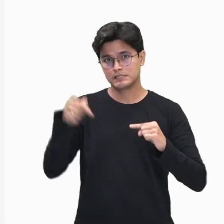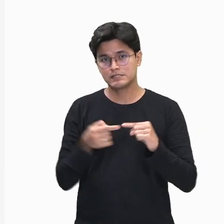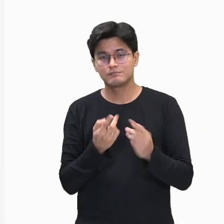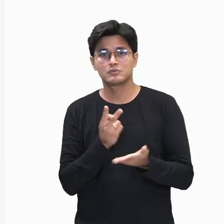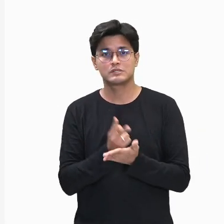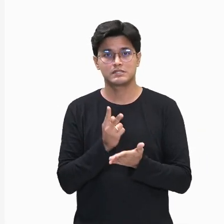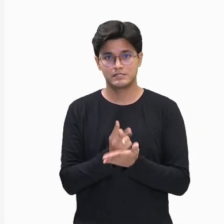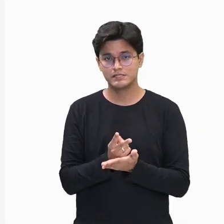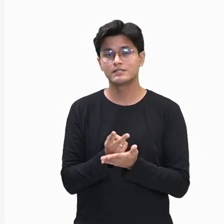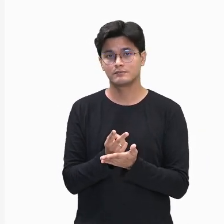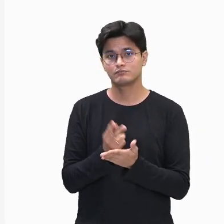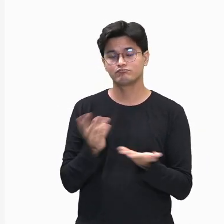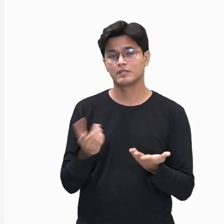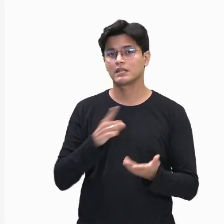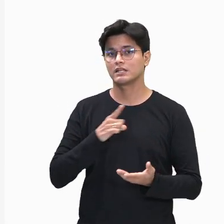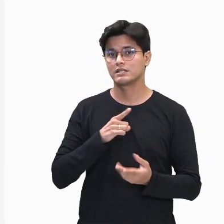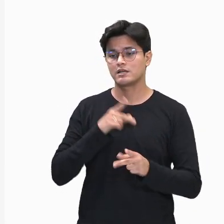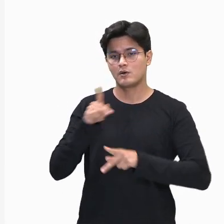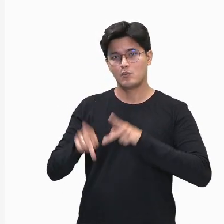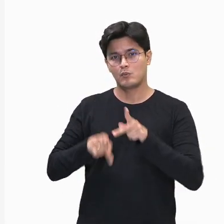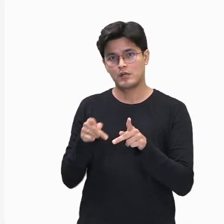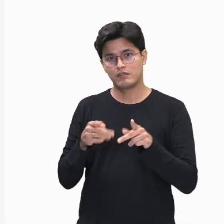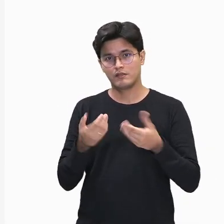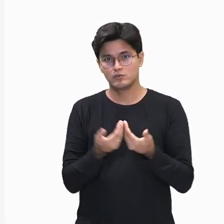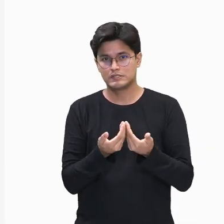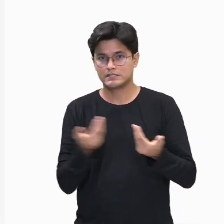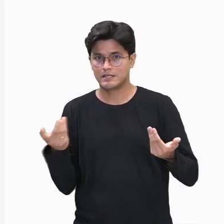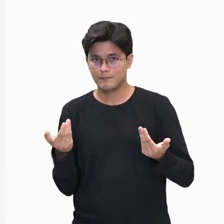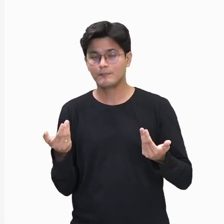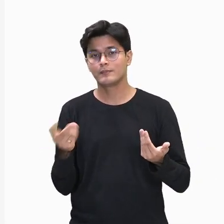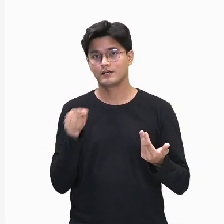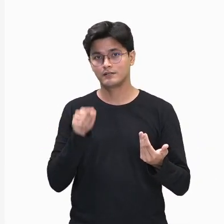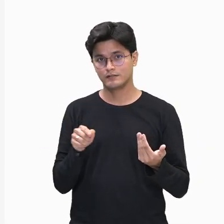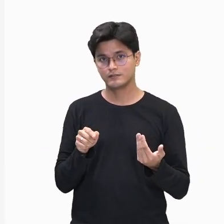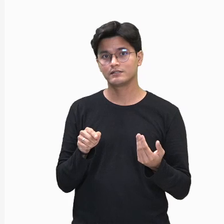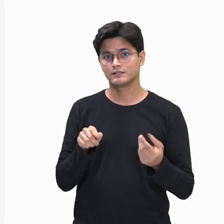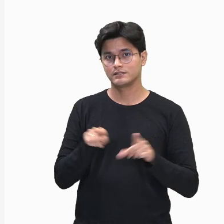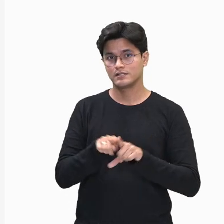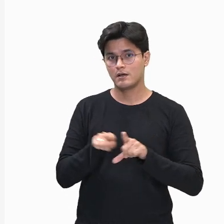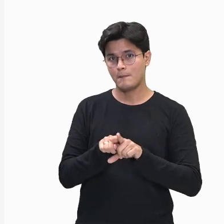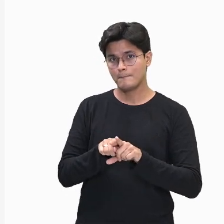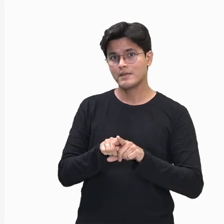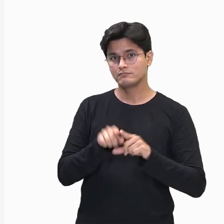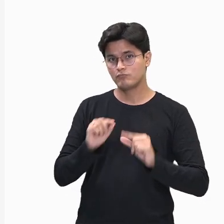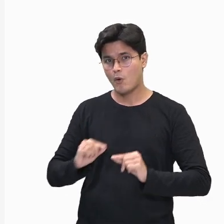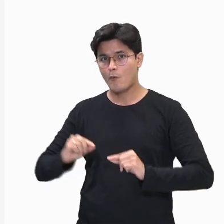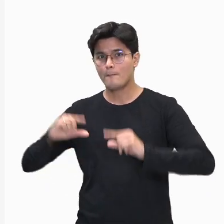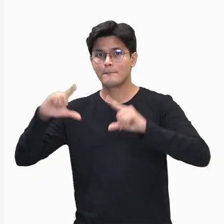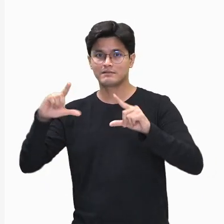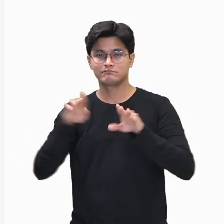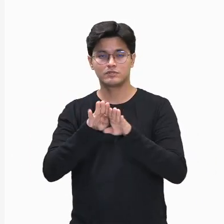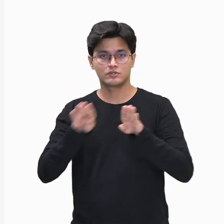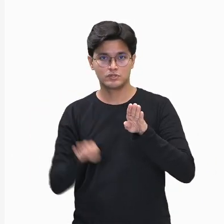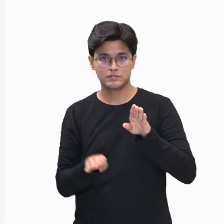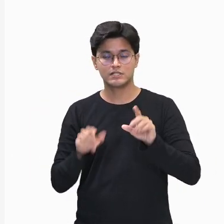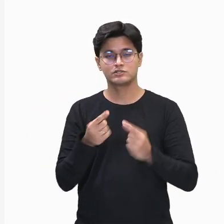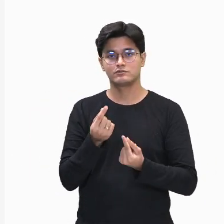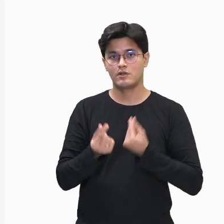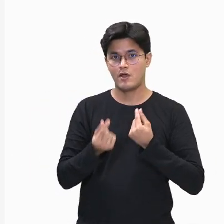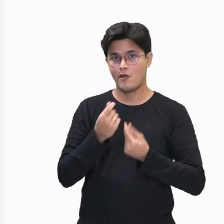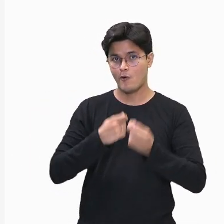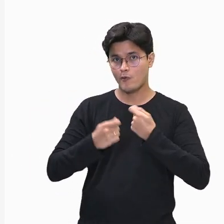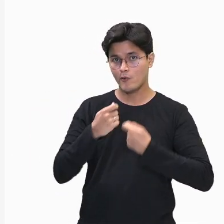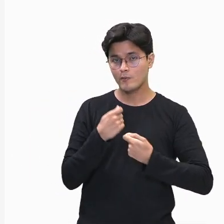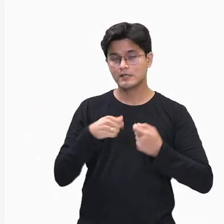vulneráveis e marginalizadas, reforçando disparidades econômicas e sociais. E o